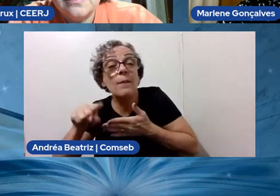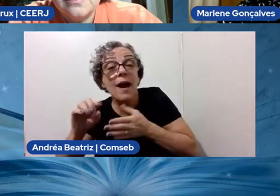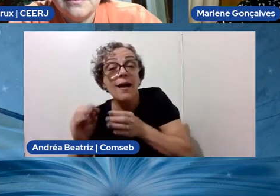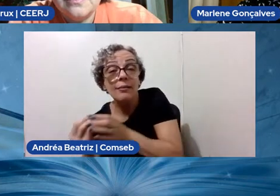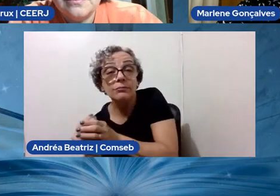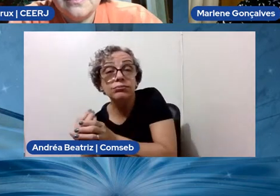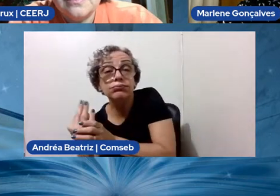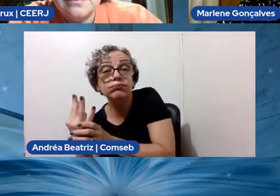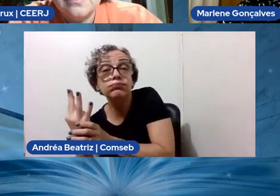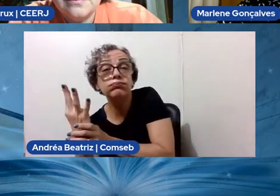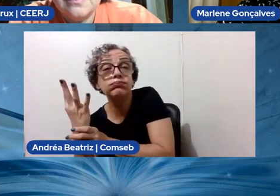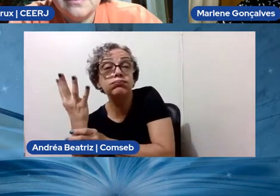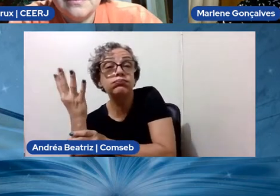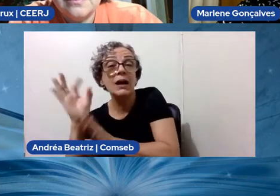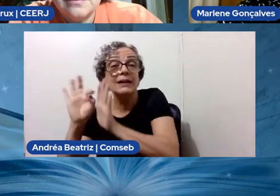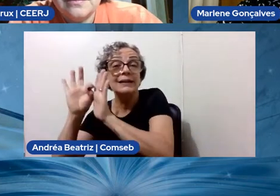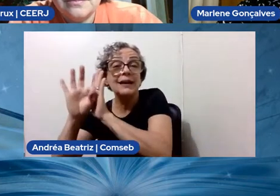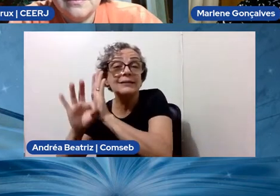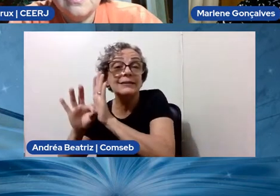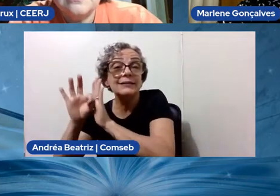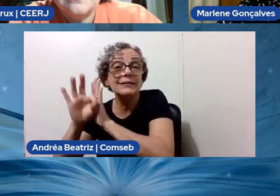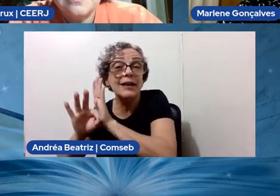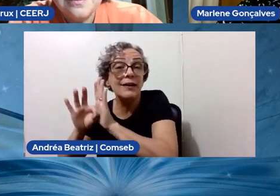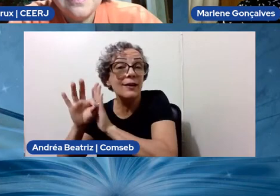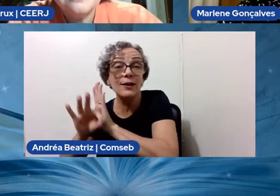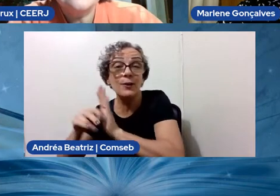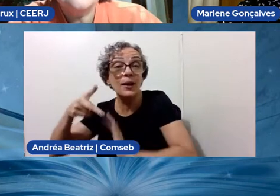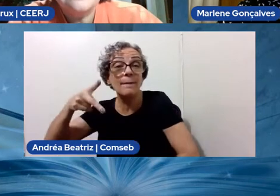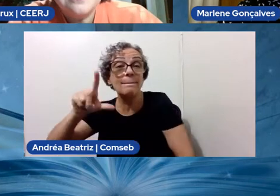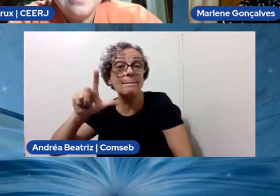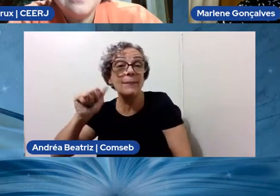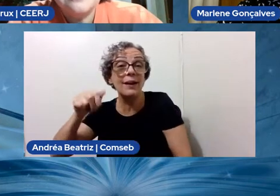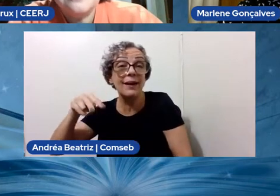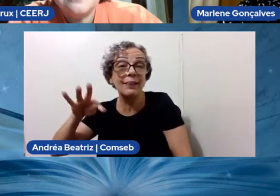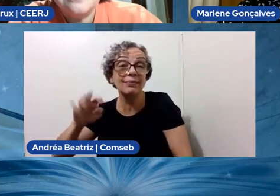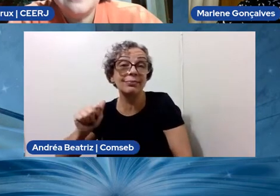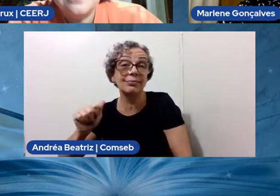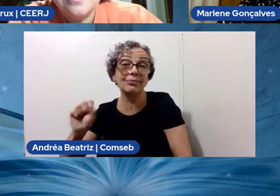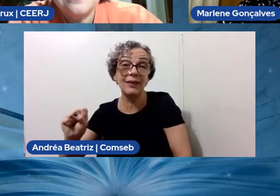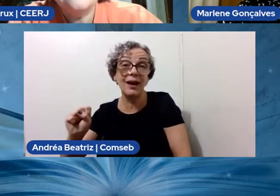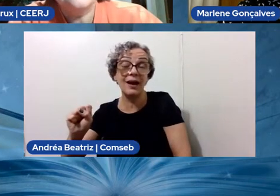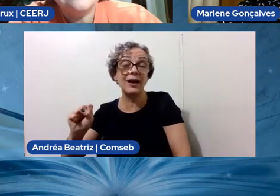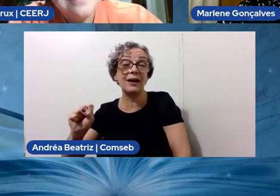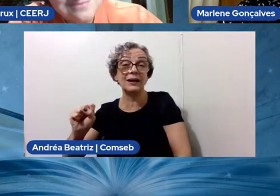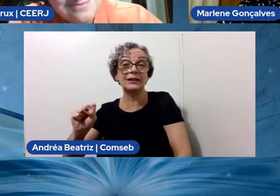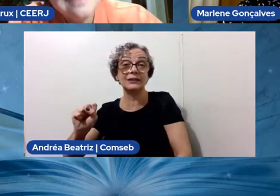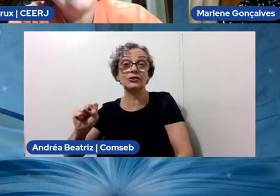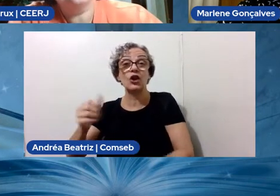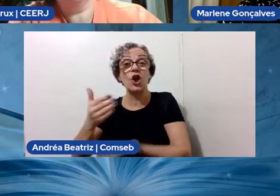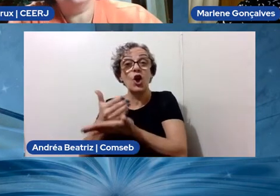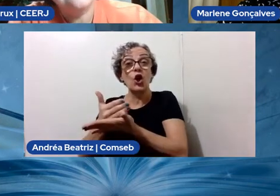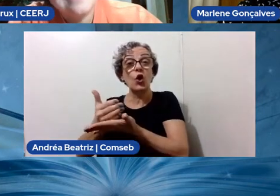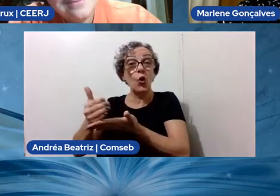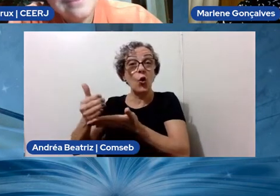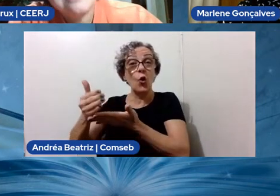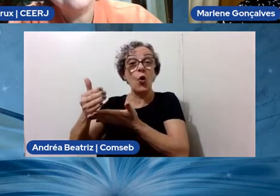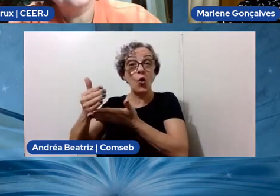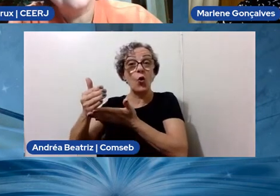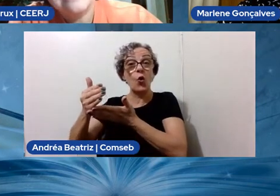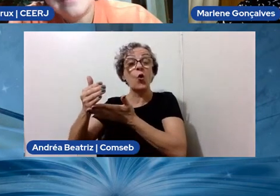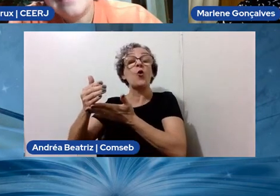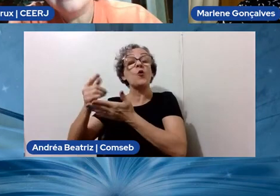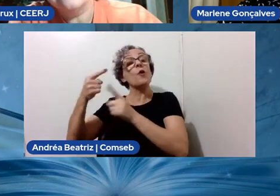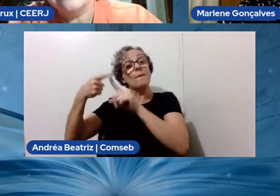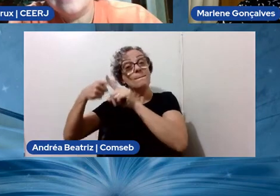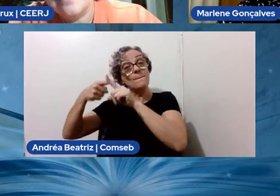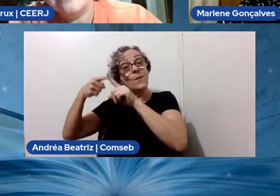gente aprendeu a irritabilidade, a reagir aos estímulos, a se alimentar. Acumulado pelo princípio espiritual, não é isso, Roberto? Acumulado pelo